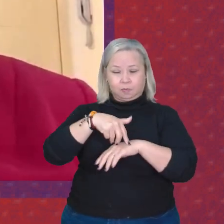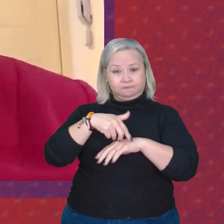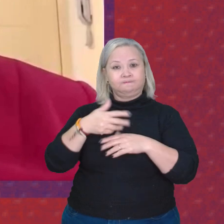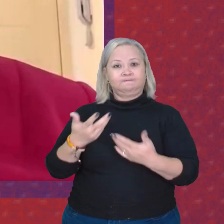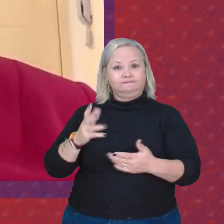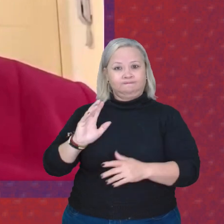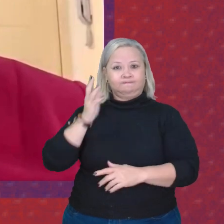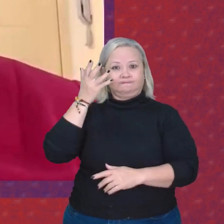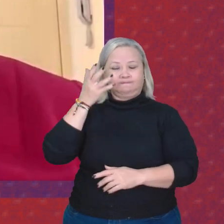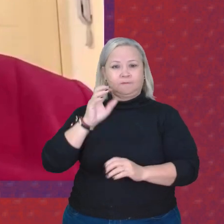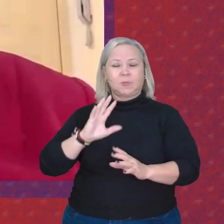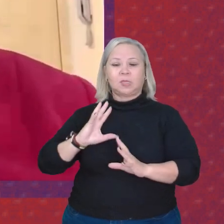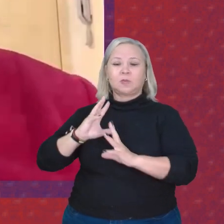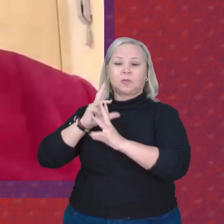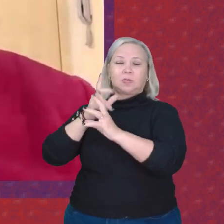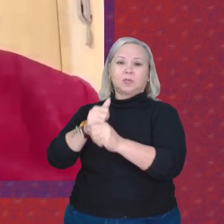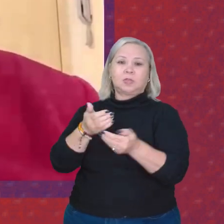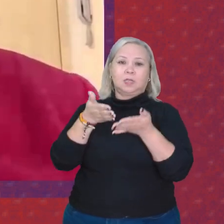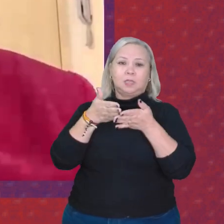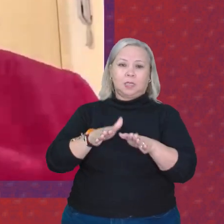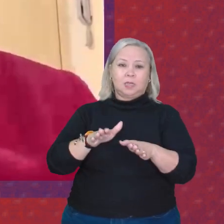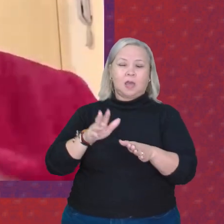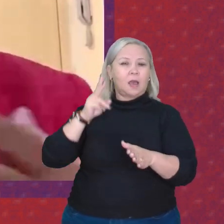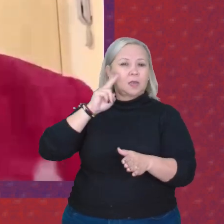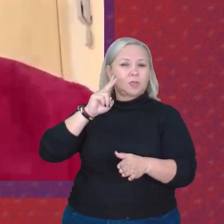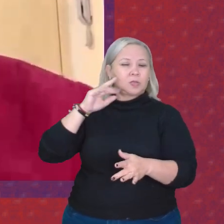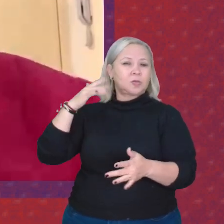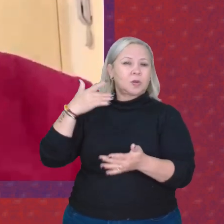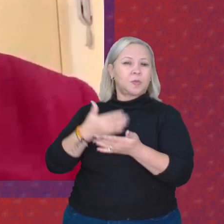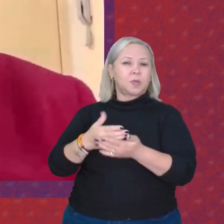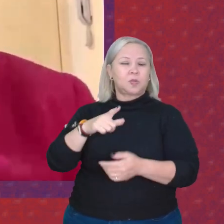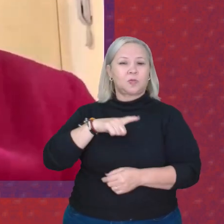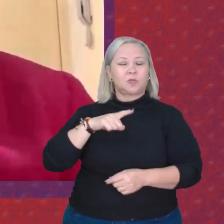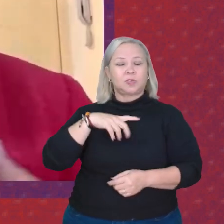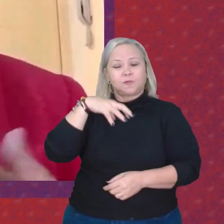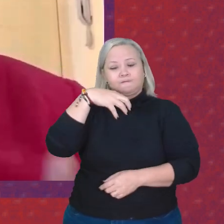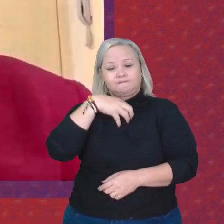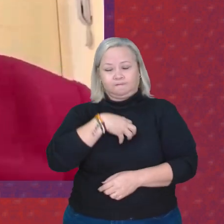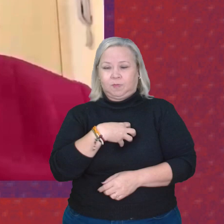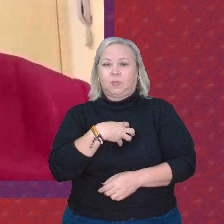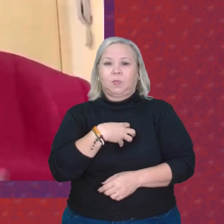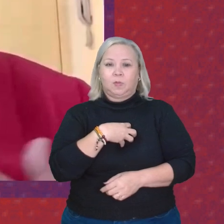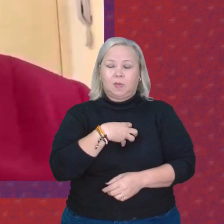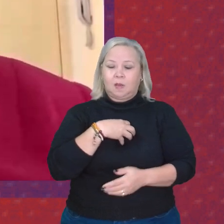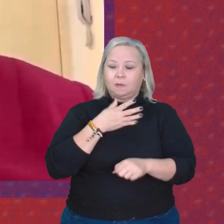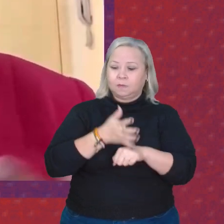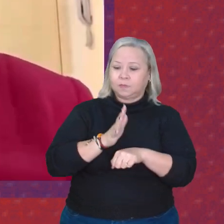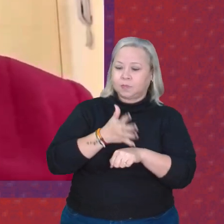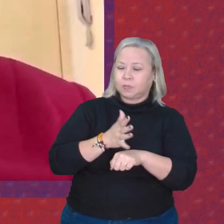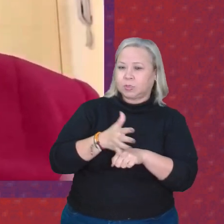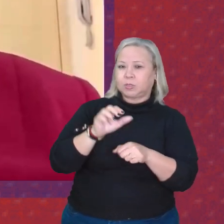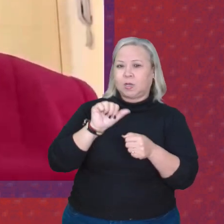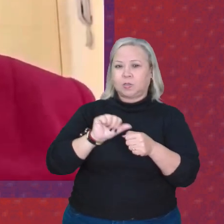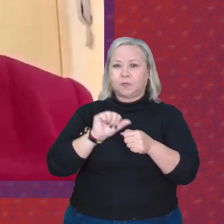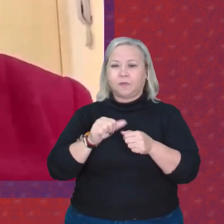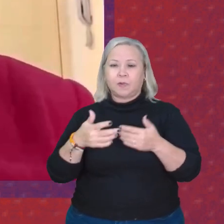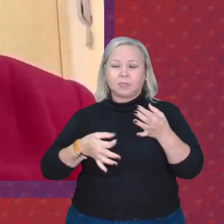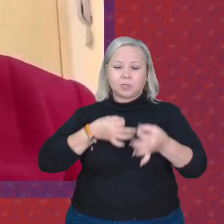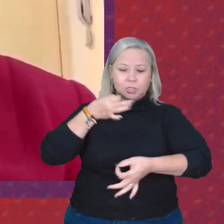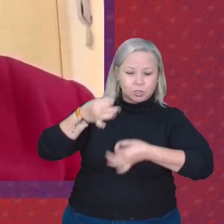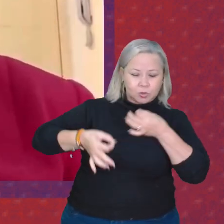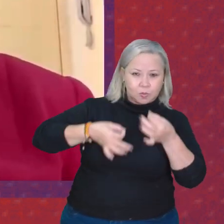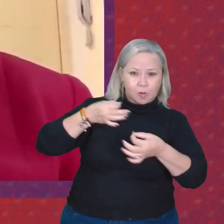de resgatar historicamente, né, tudo que tivemos condição de executar, de fazer, de propor,